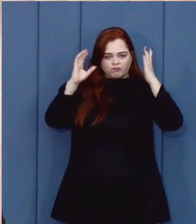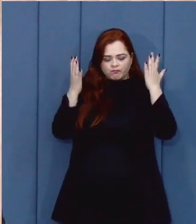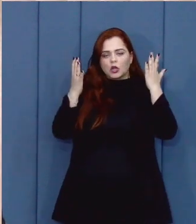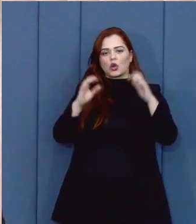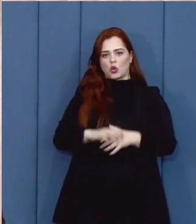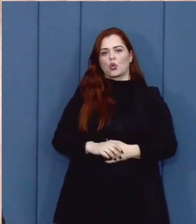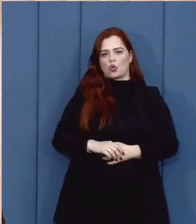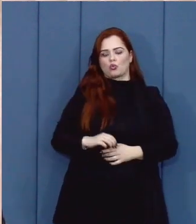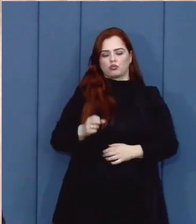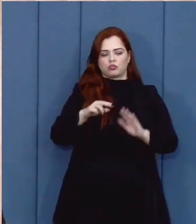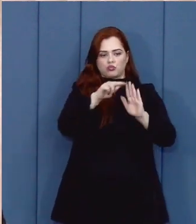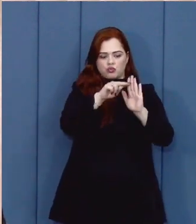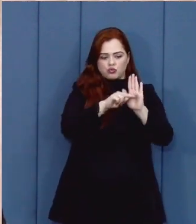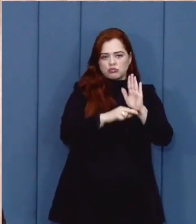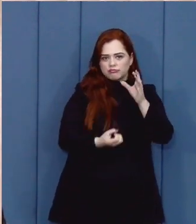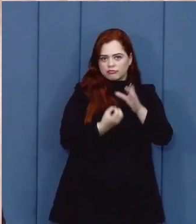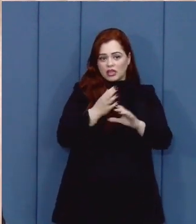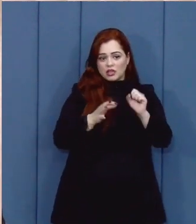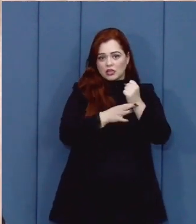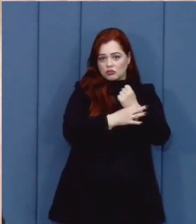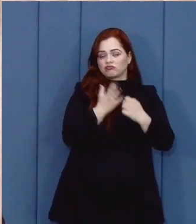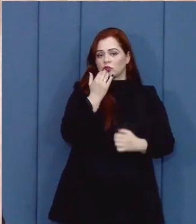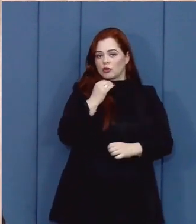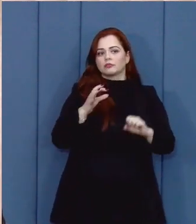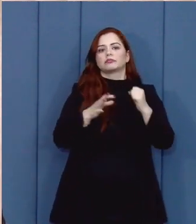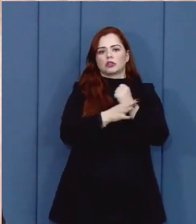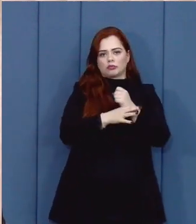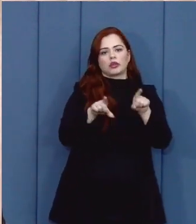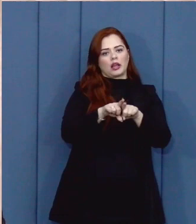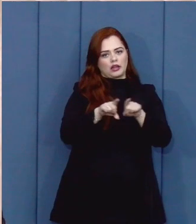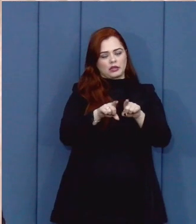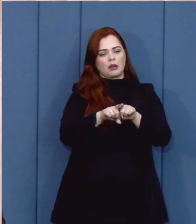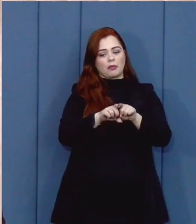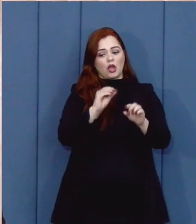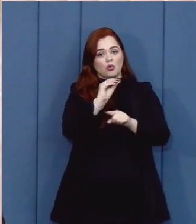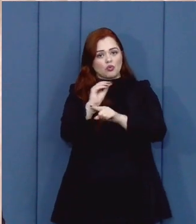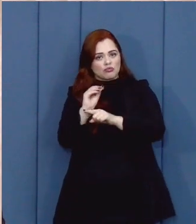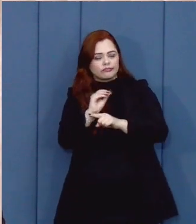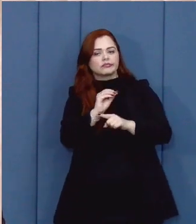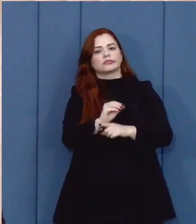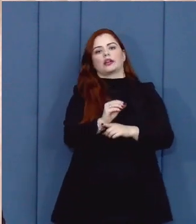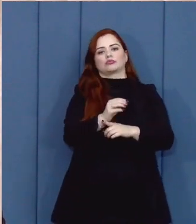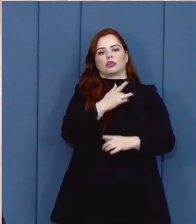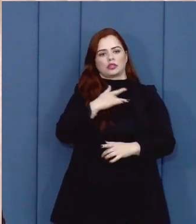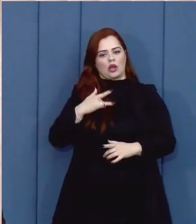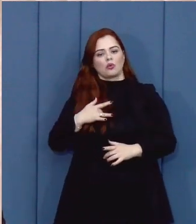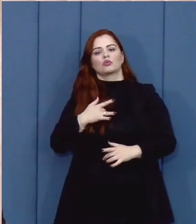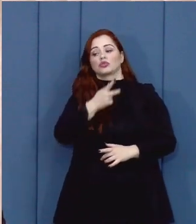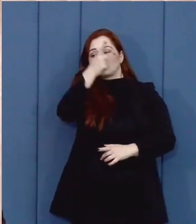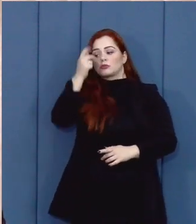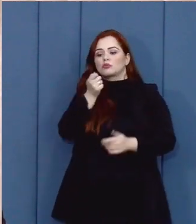normas alimentares para garantir alimentos seguros e a proteção da saúde dos consumidores e o